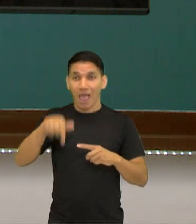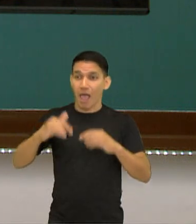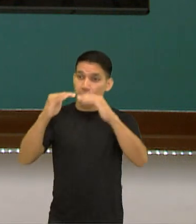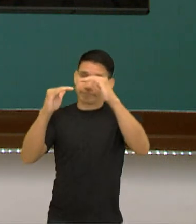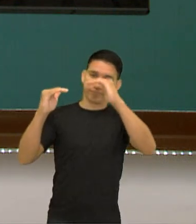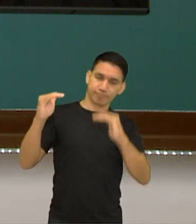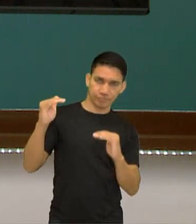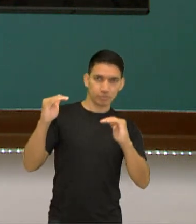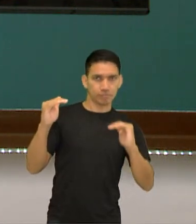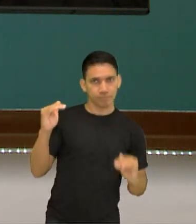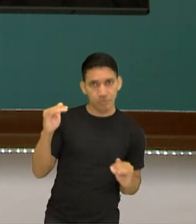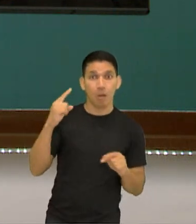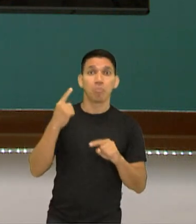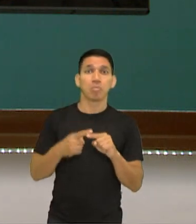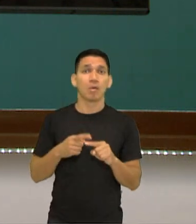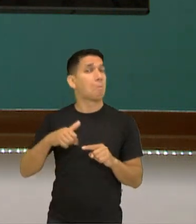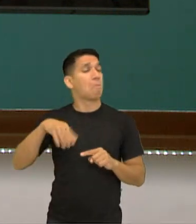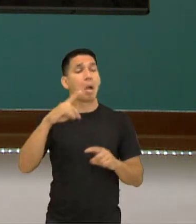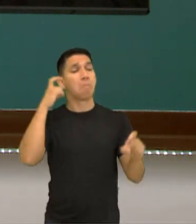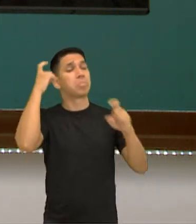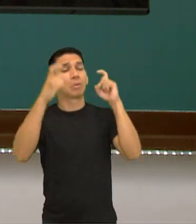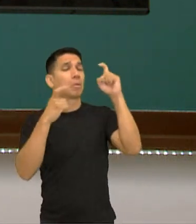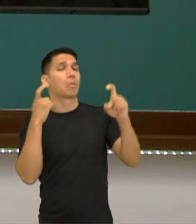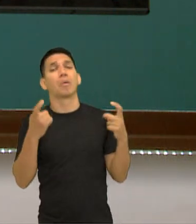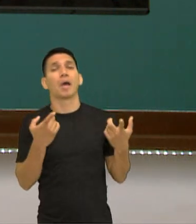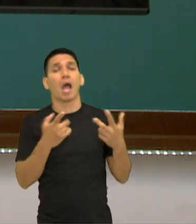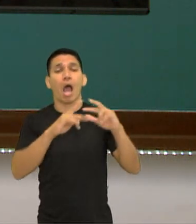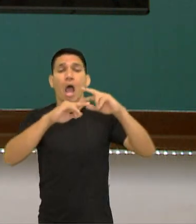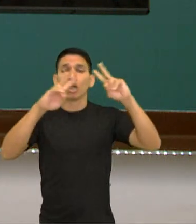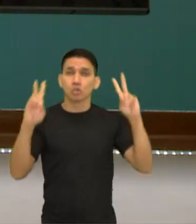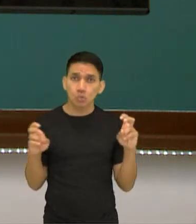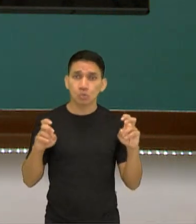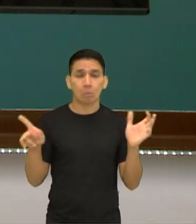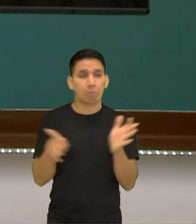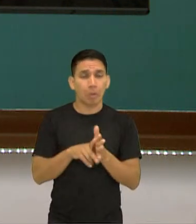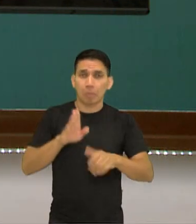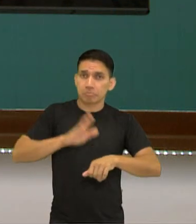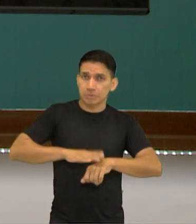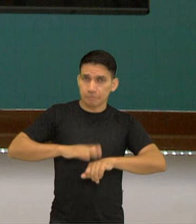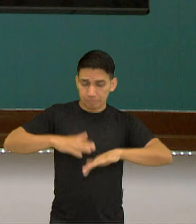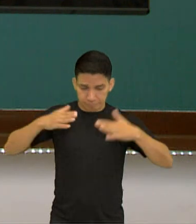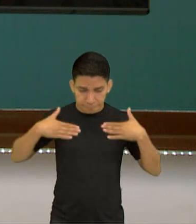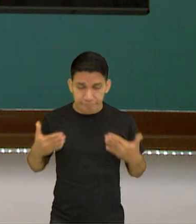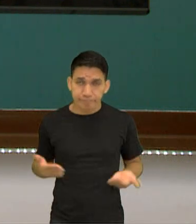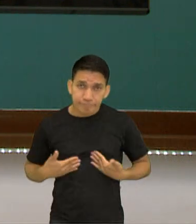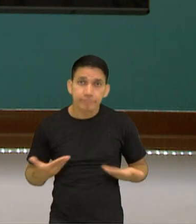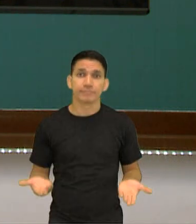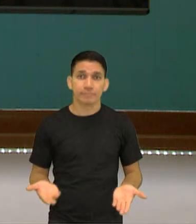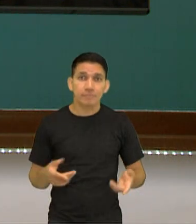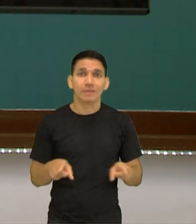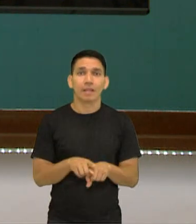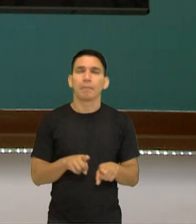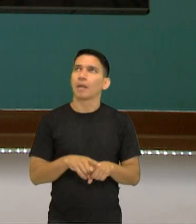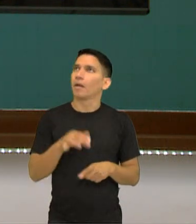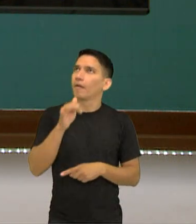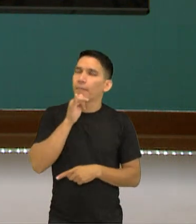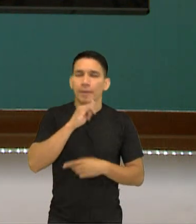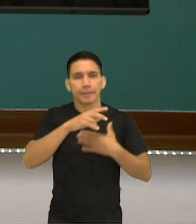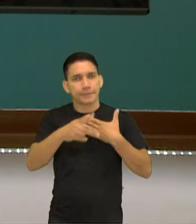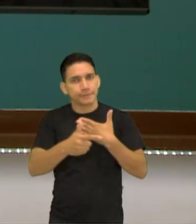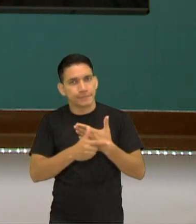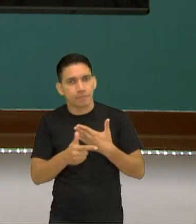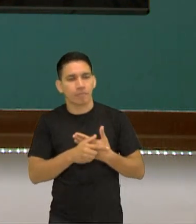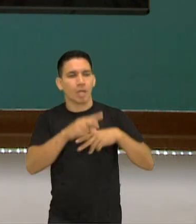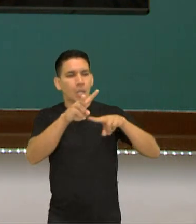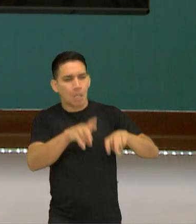porque tem mais essa preocupação com as questões mais carnais, né? Então, eles devem exercer funções como